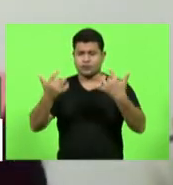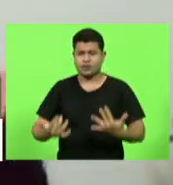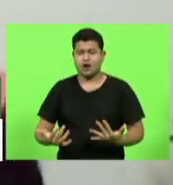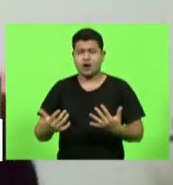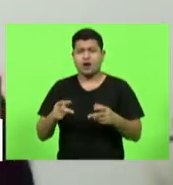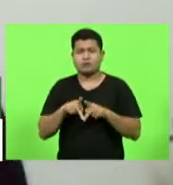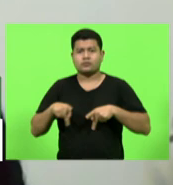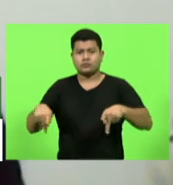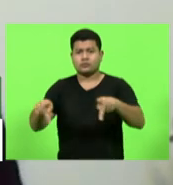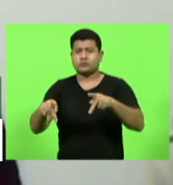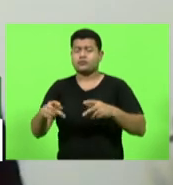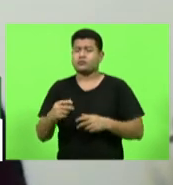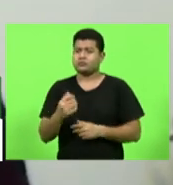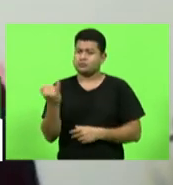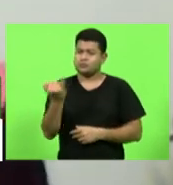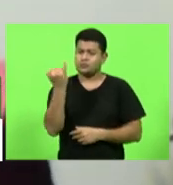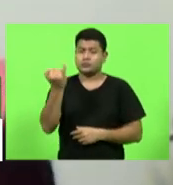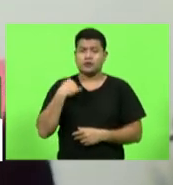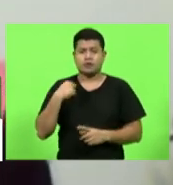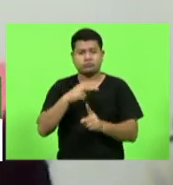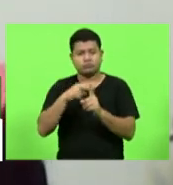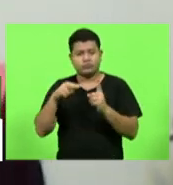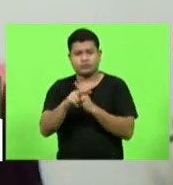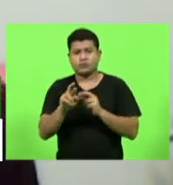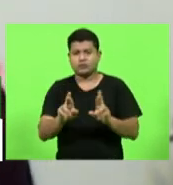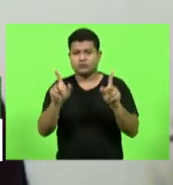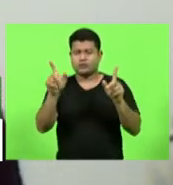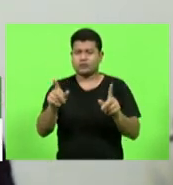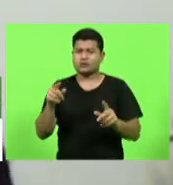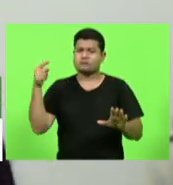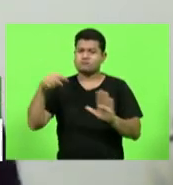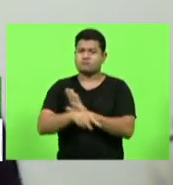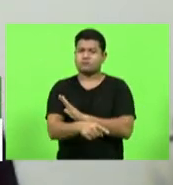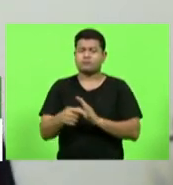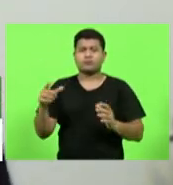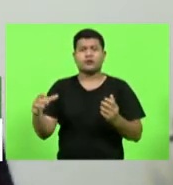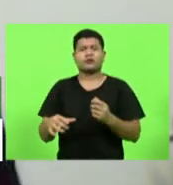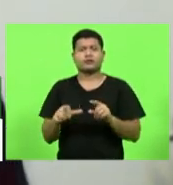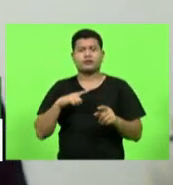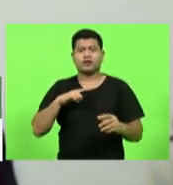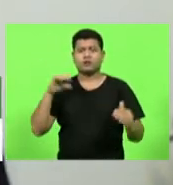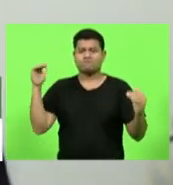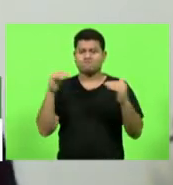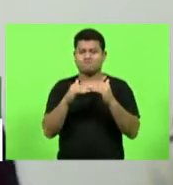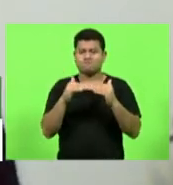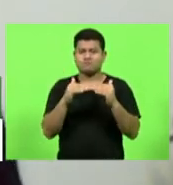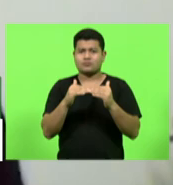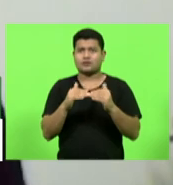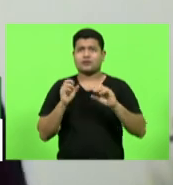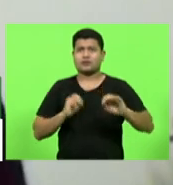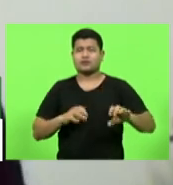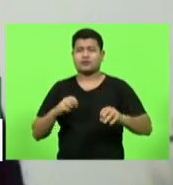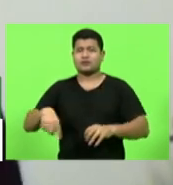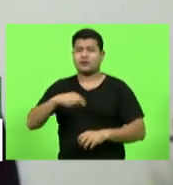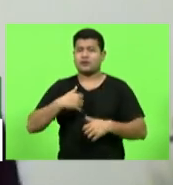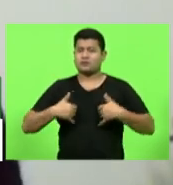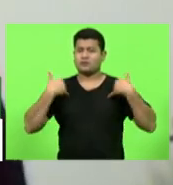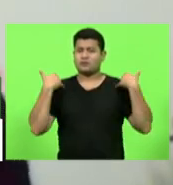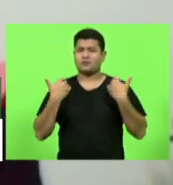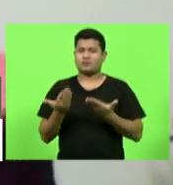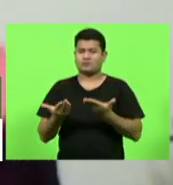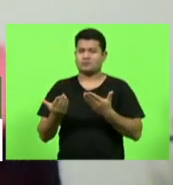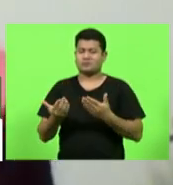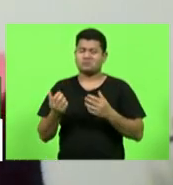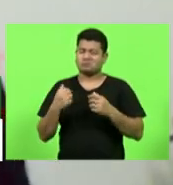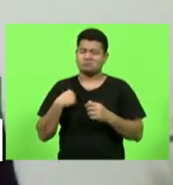tão profunda, tão séria e tão comprometida com a educação. Nos enche de orgulho. Eu até deixei o senhor falar um pouco mais,